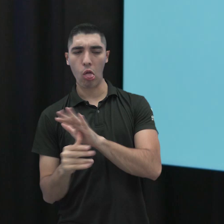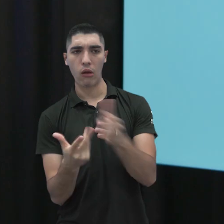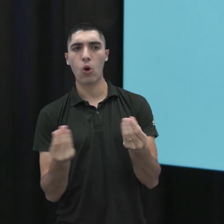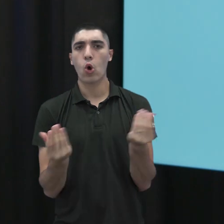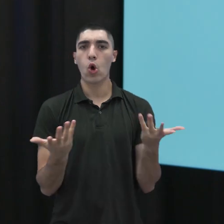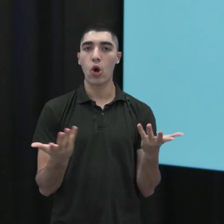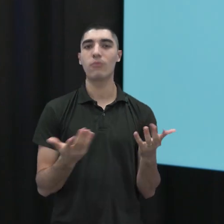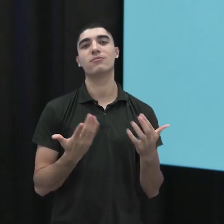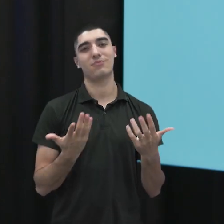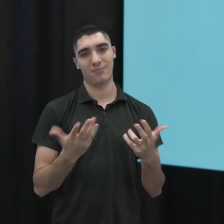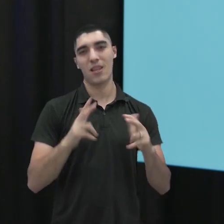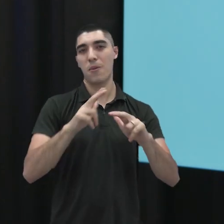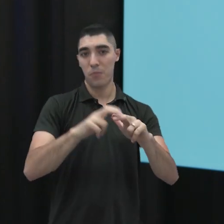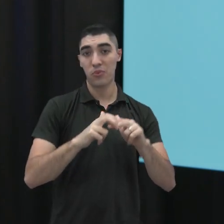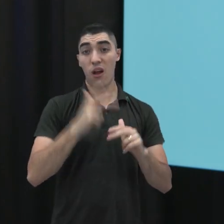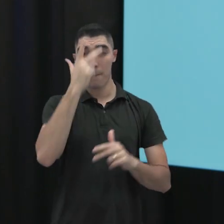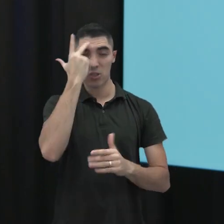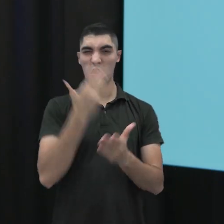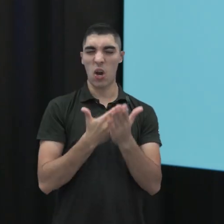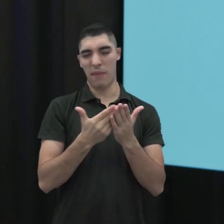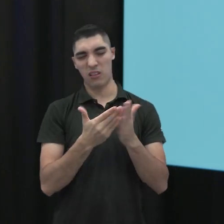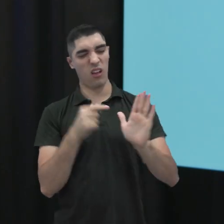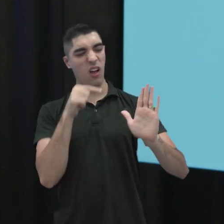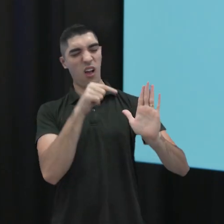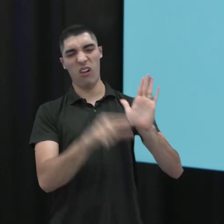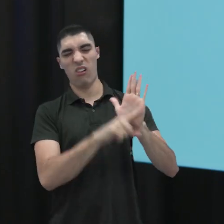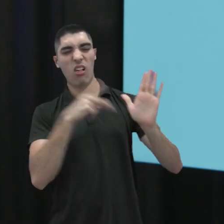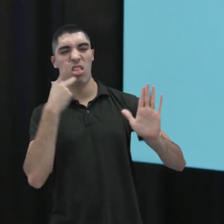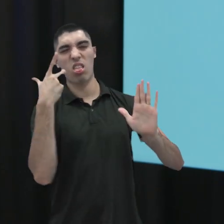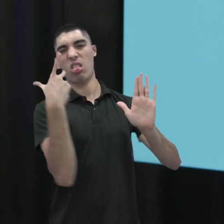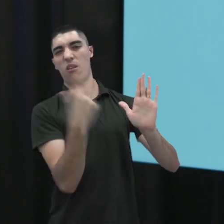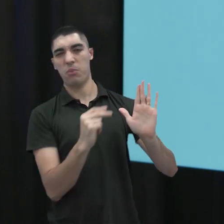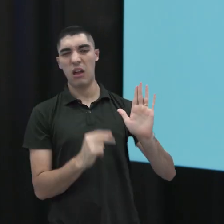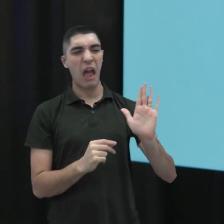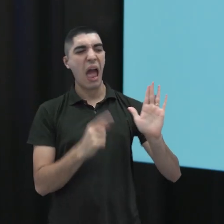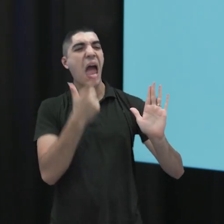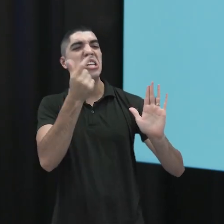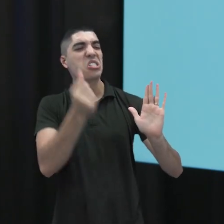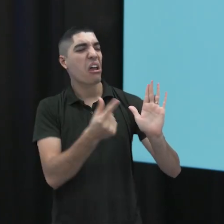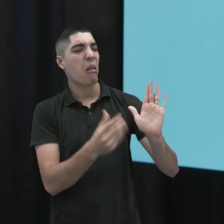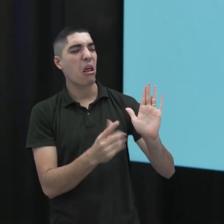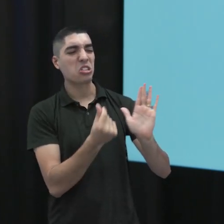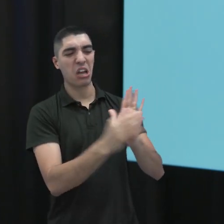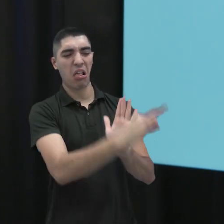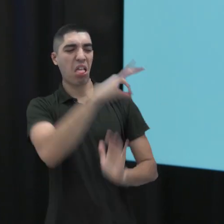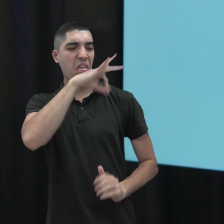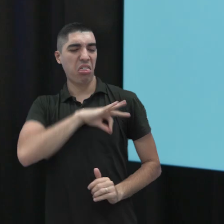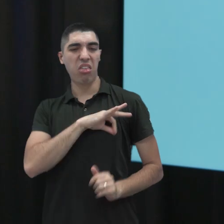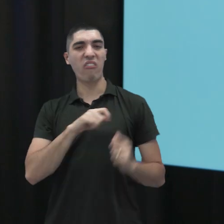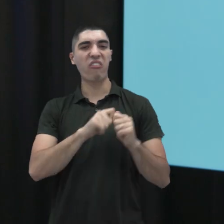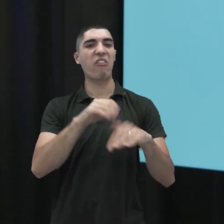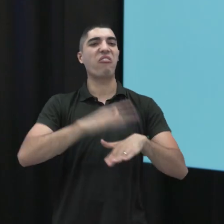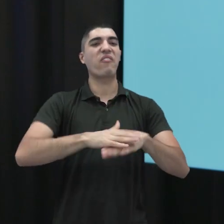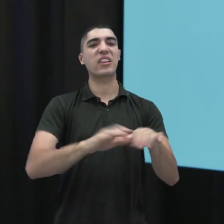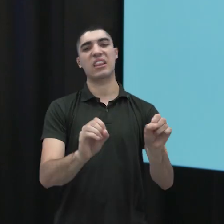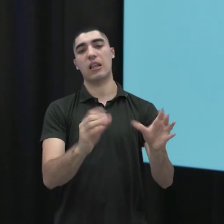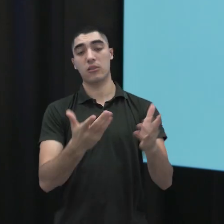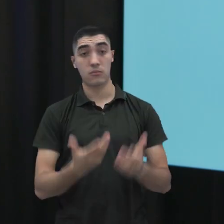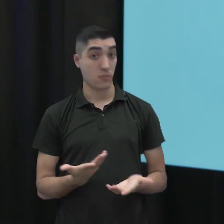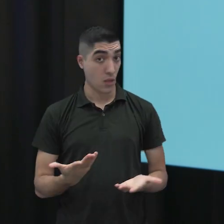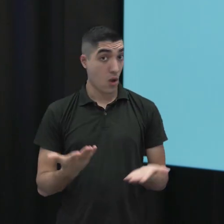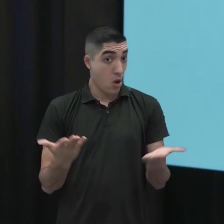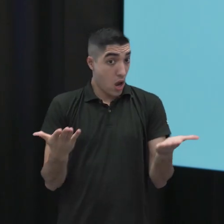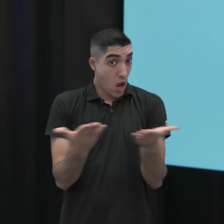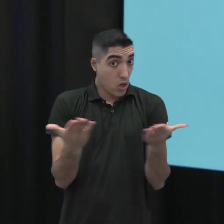de fato, a falar mal daquela lei, que é uma lei que só as pessoas pegam dinheiro e não faz nada com ele. Pois né? é. Hoje em dia